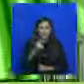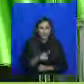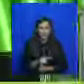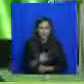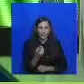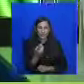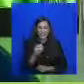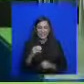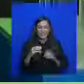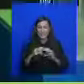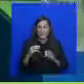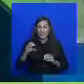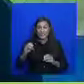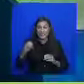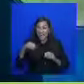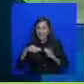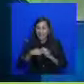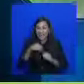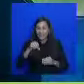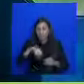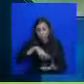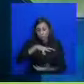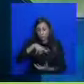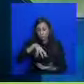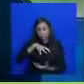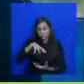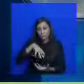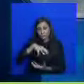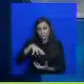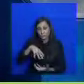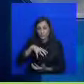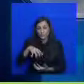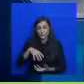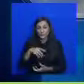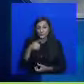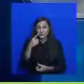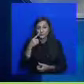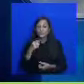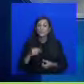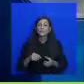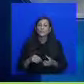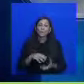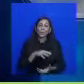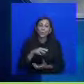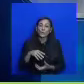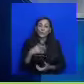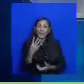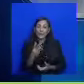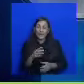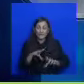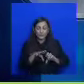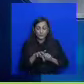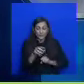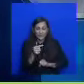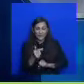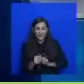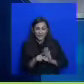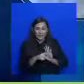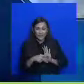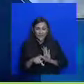Novamente, as 10 bolas numeradas de 0 a 9 girando e sendo embaralhadas dentro do nosso globo. De número 4, o globo do Super